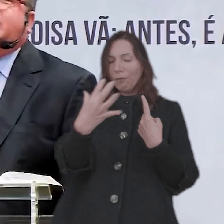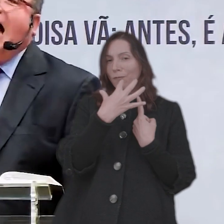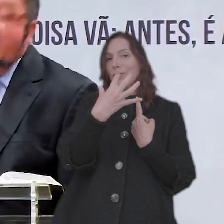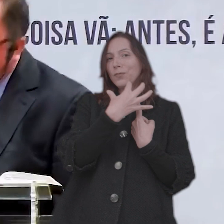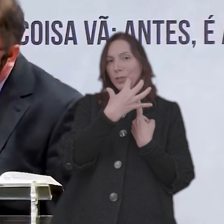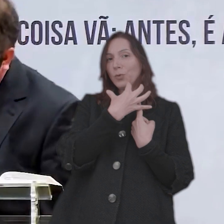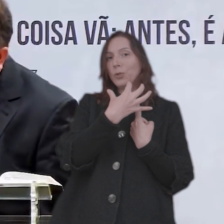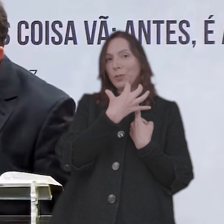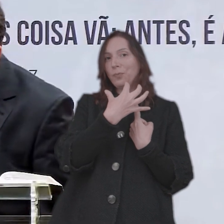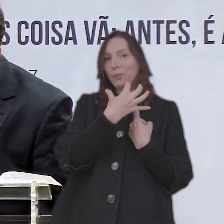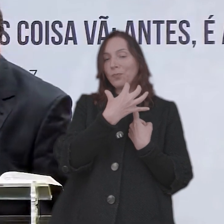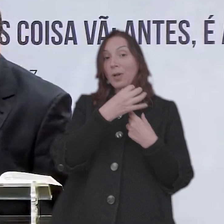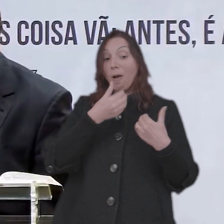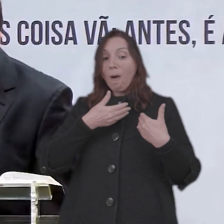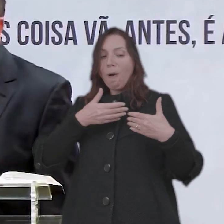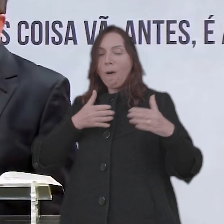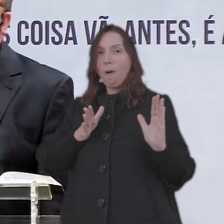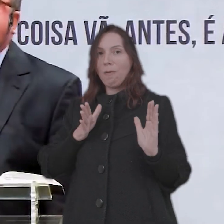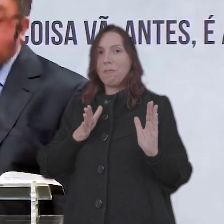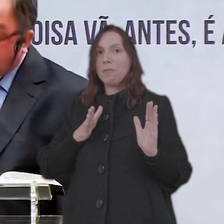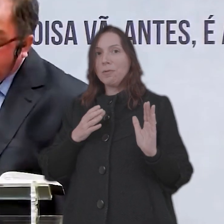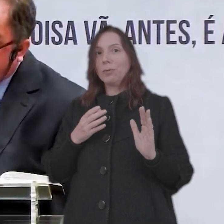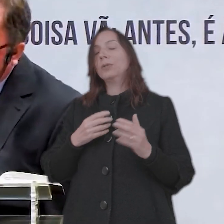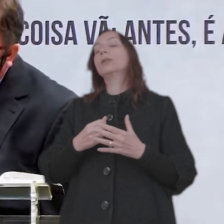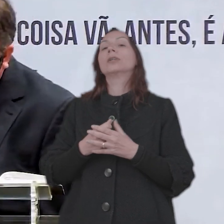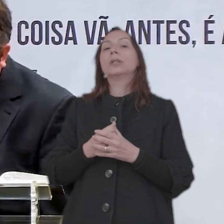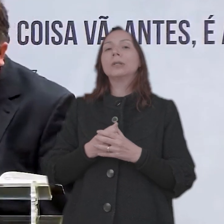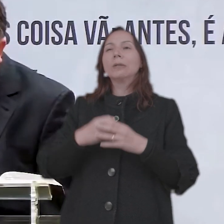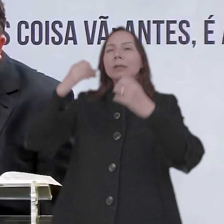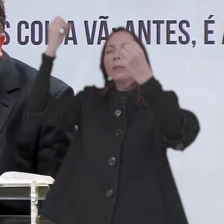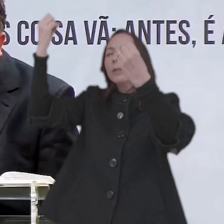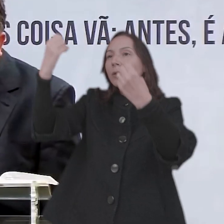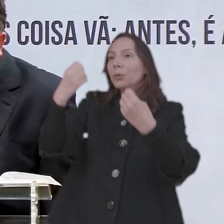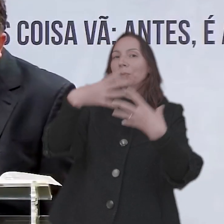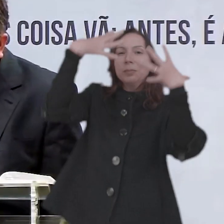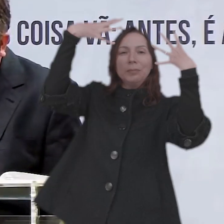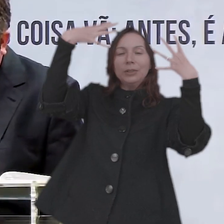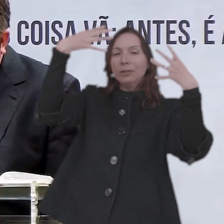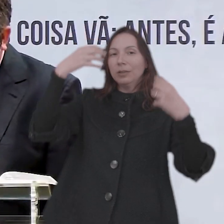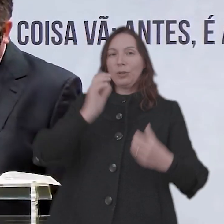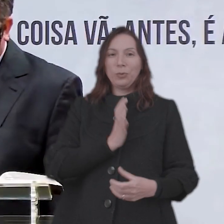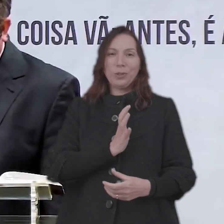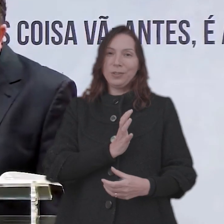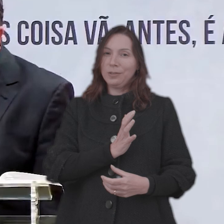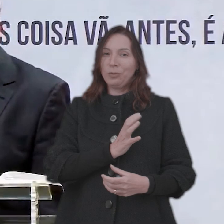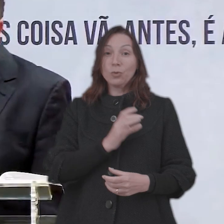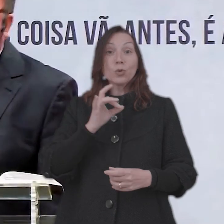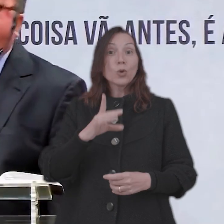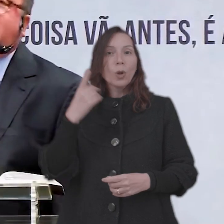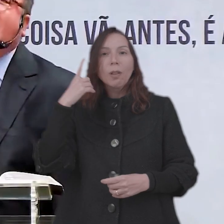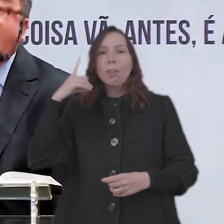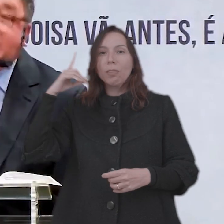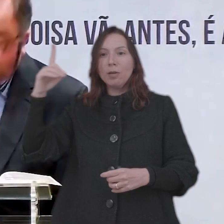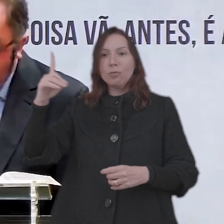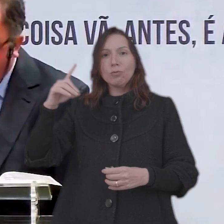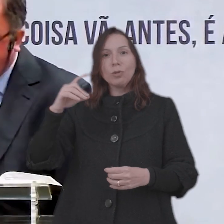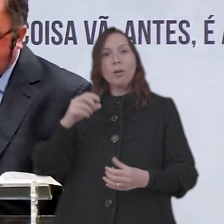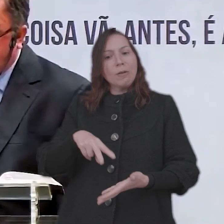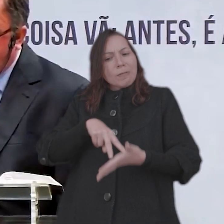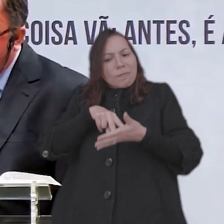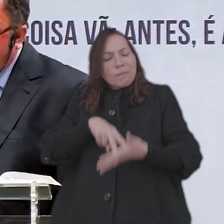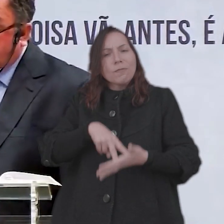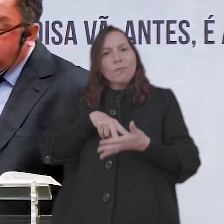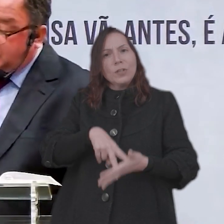somente Deus abre o seu coração, somente Deus ilumina o seu coração, Somente Deus fortalece o